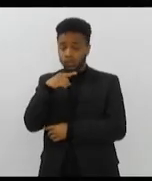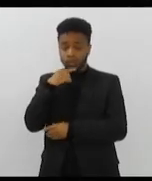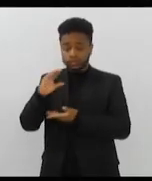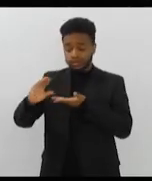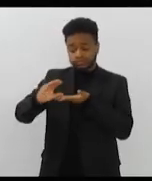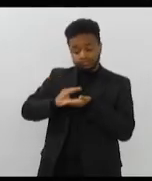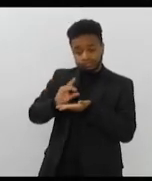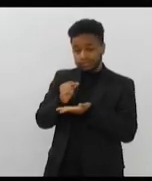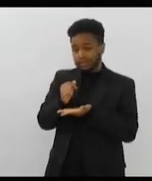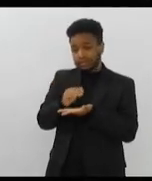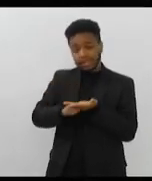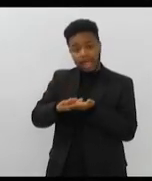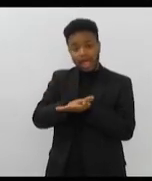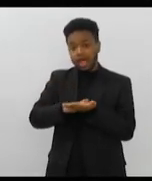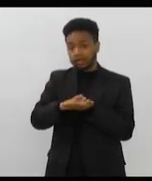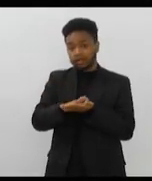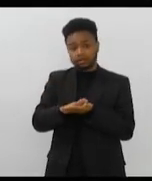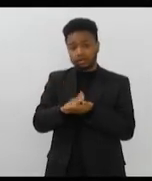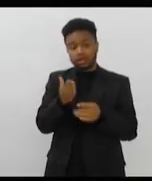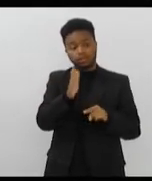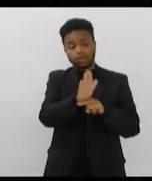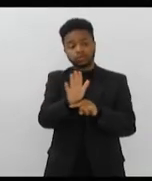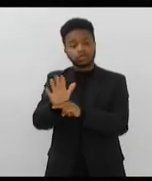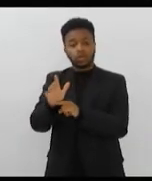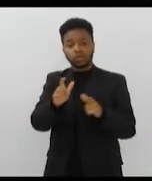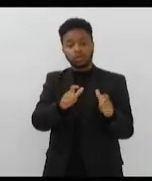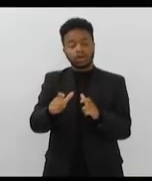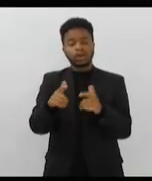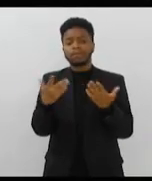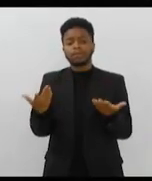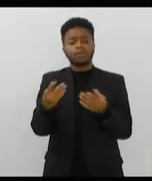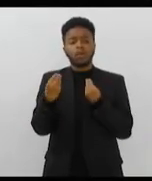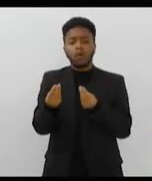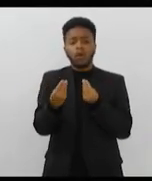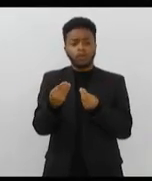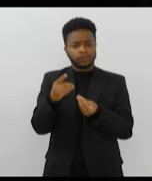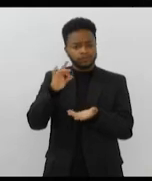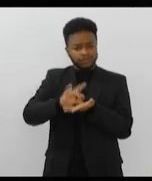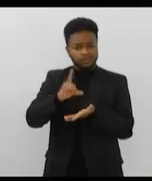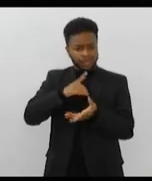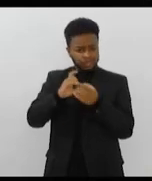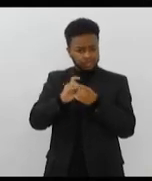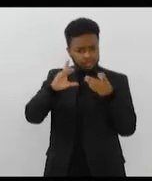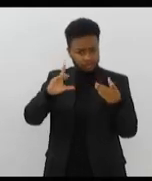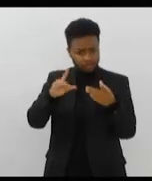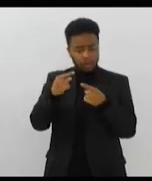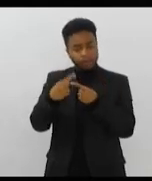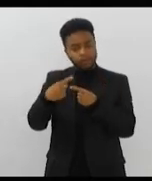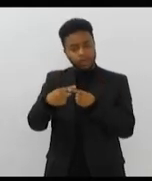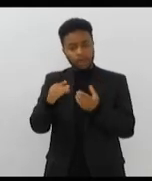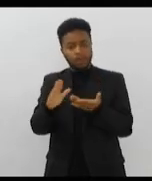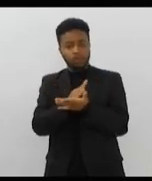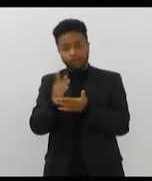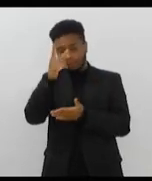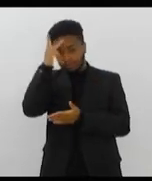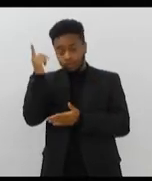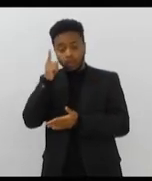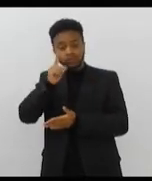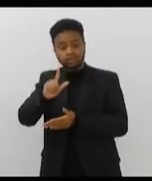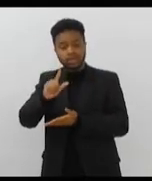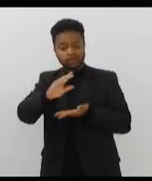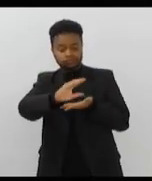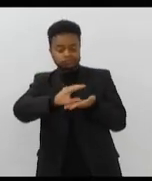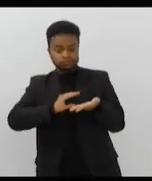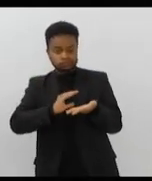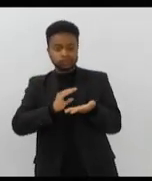do distrito dele. E que diabo de democracia é essa? Que uns podem acessar o orçamento